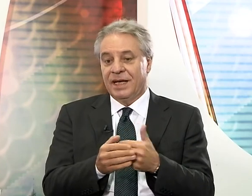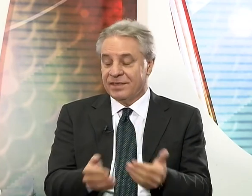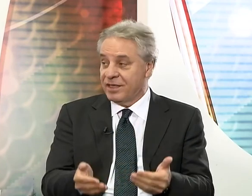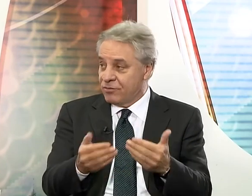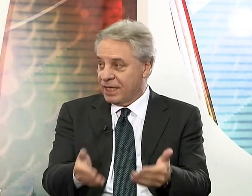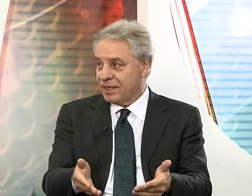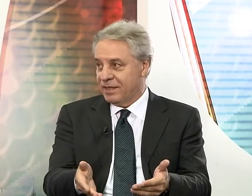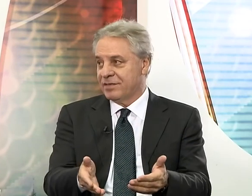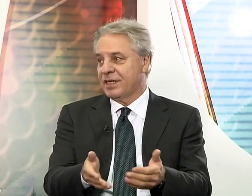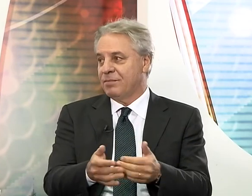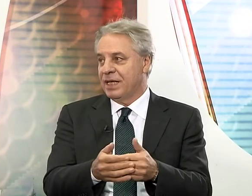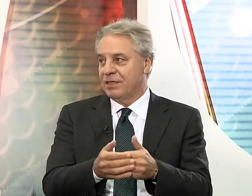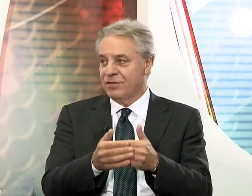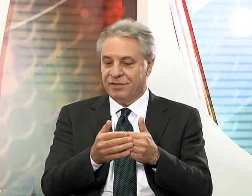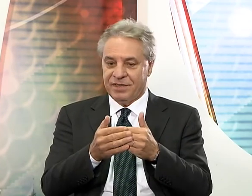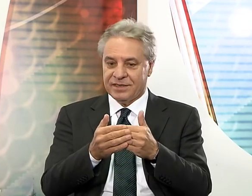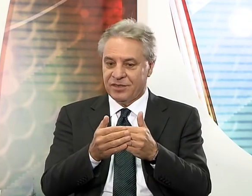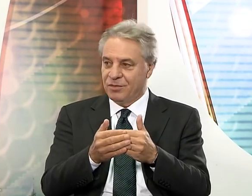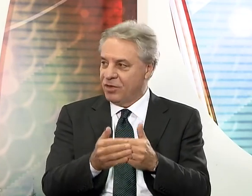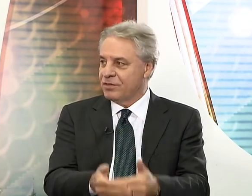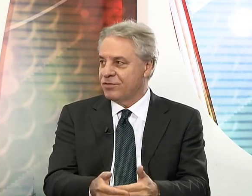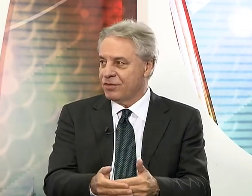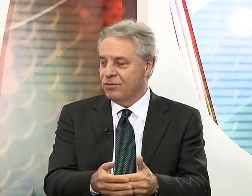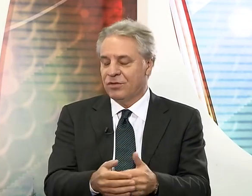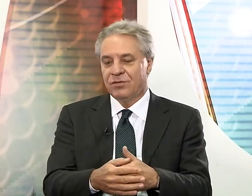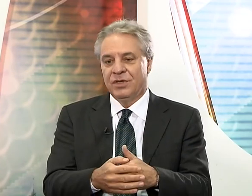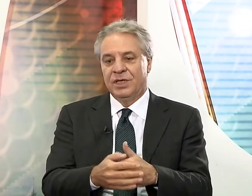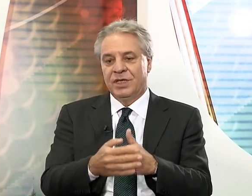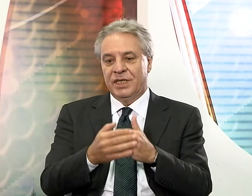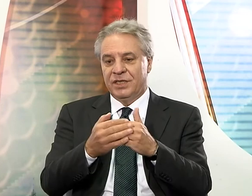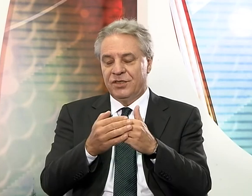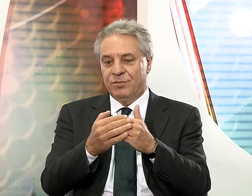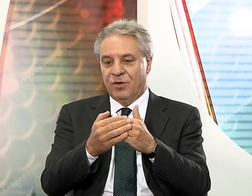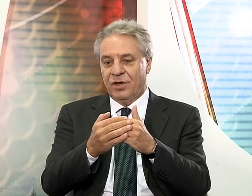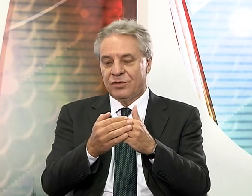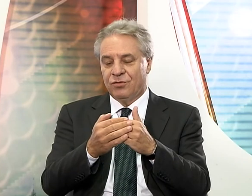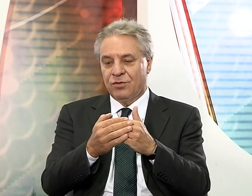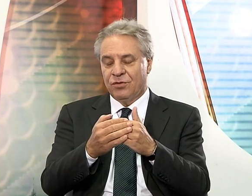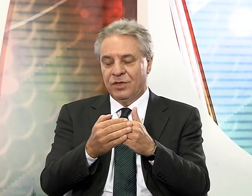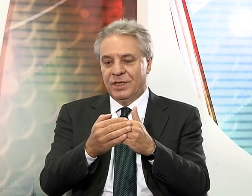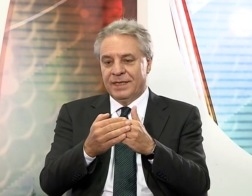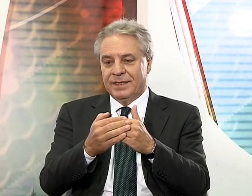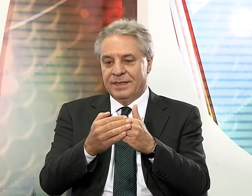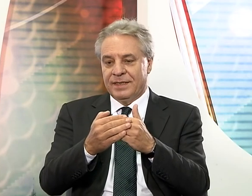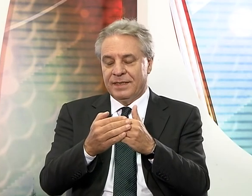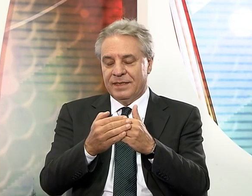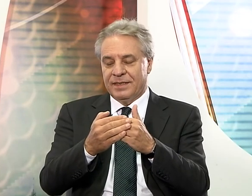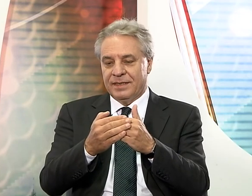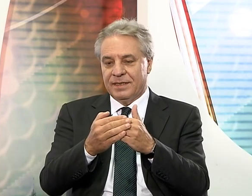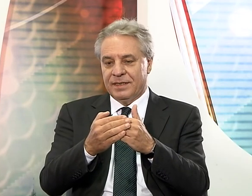trabalho, assegurar que esse trabalho se faça de modo seguro e de modo